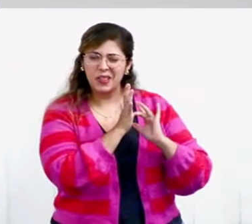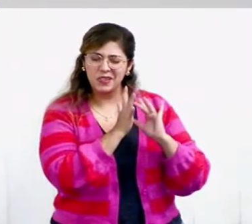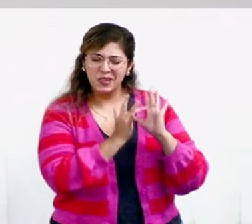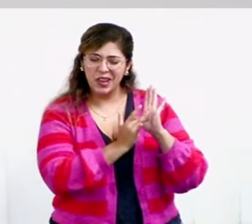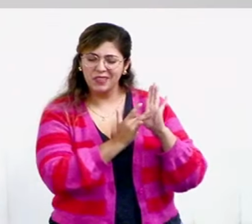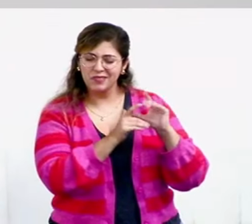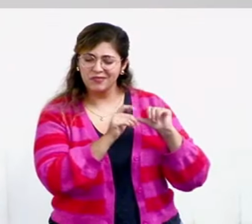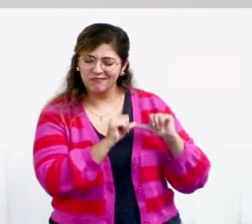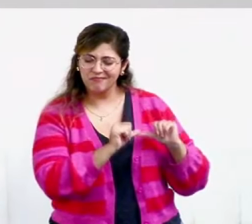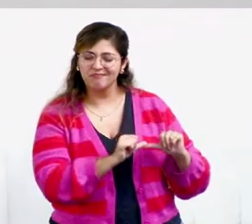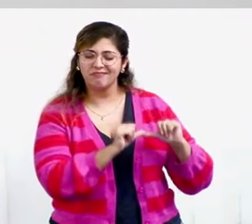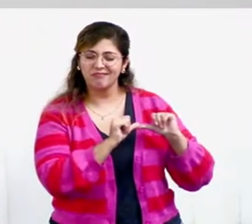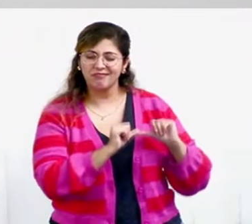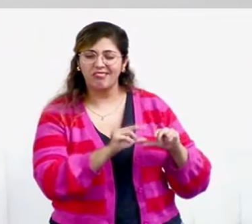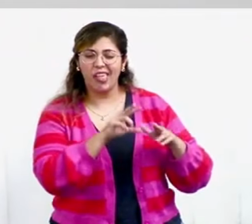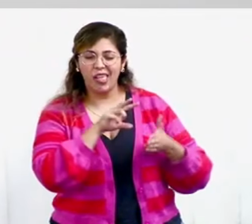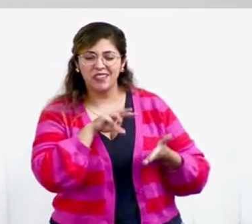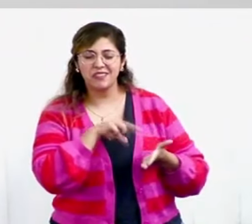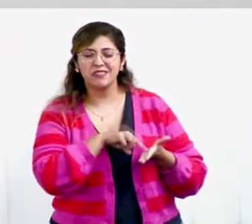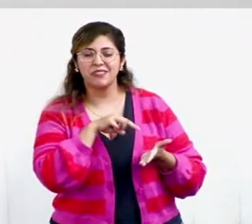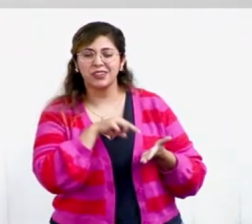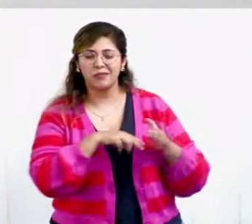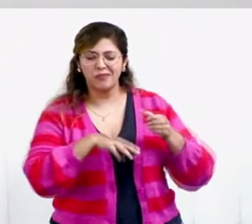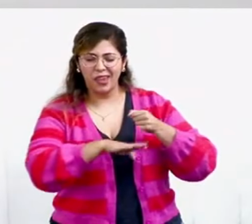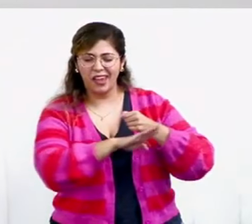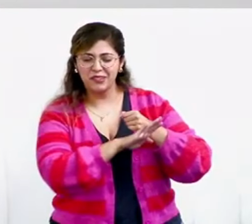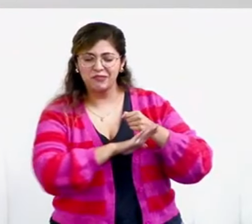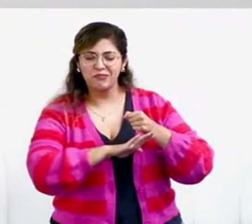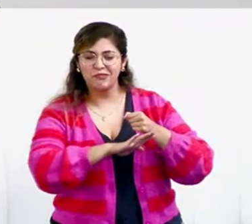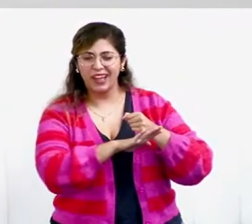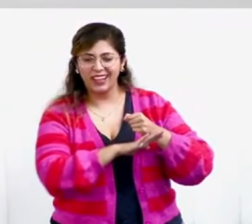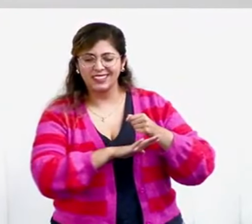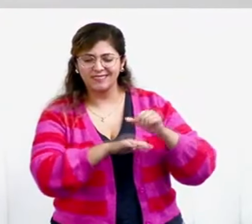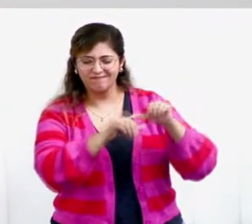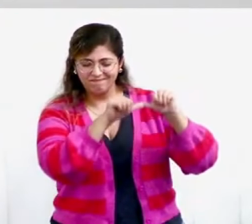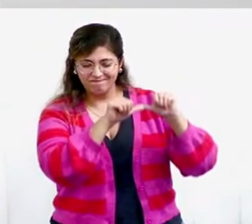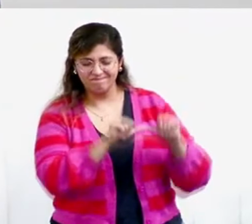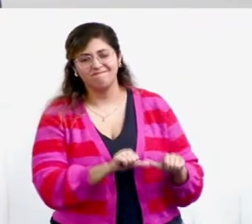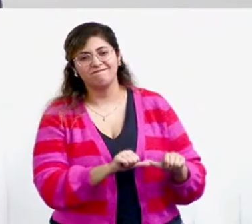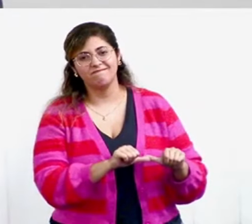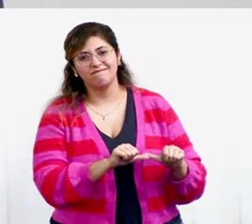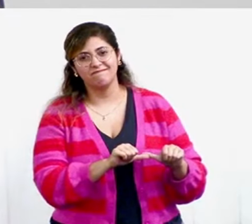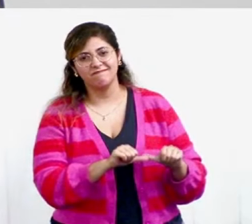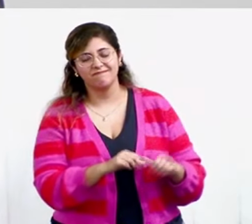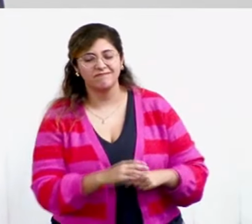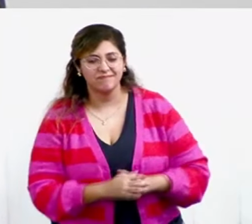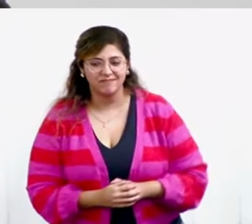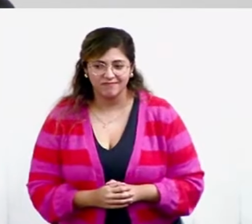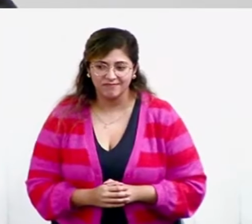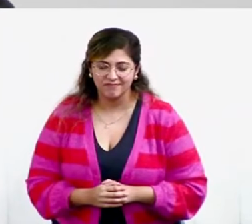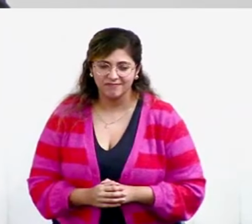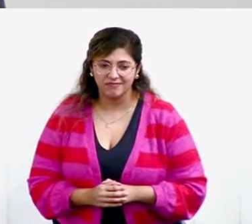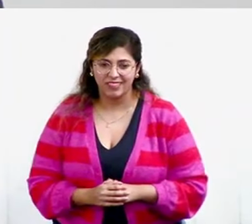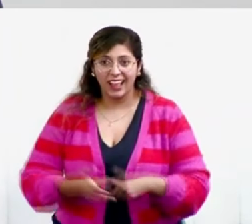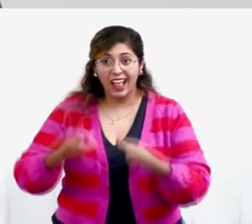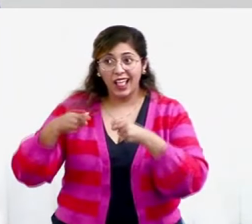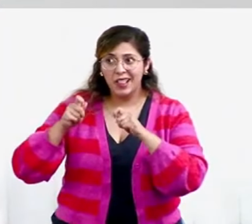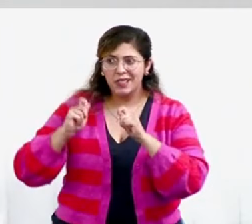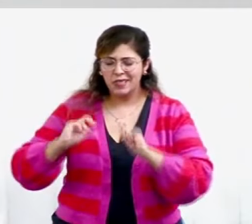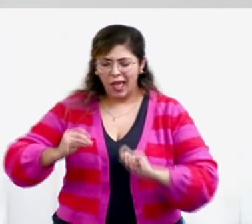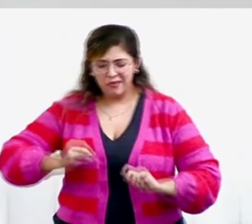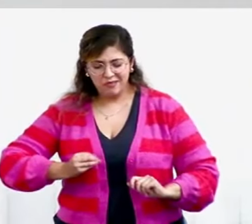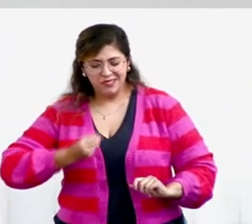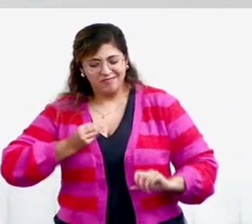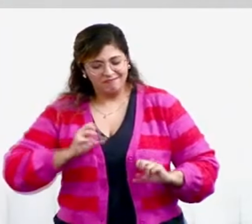Não é algo que vai embora, é algo que permanece e dá